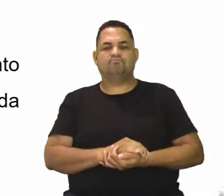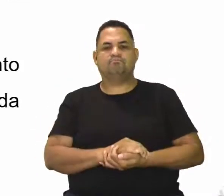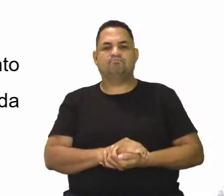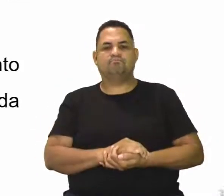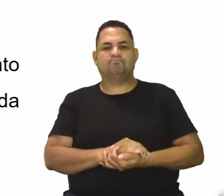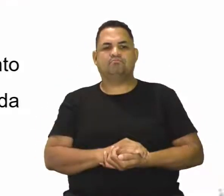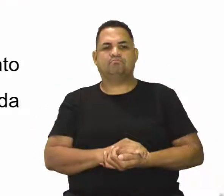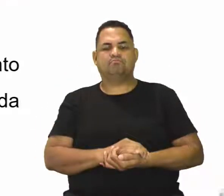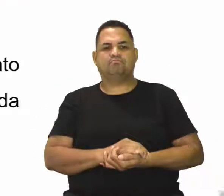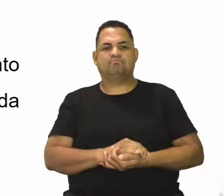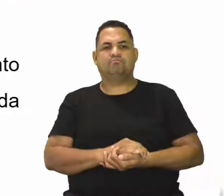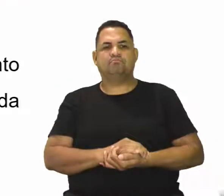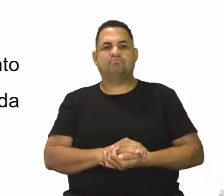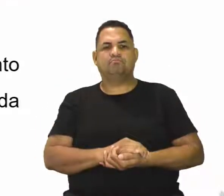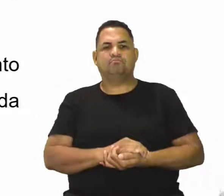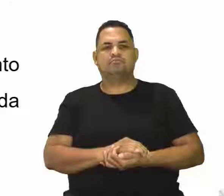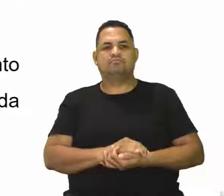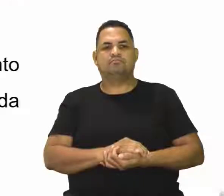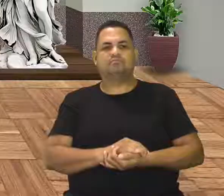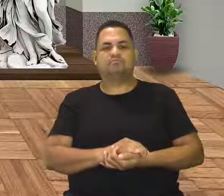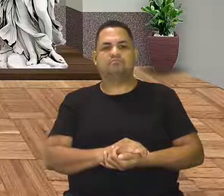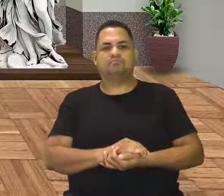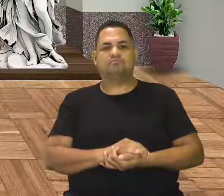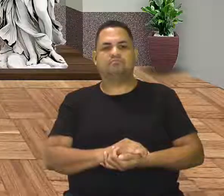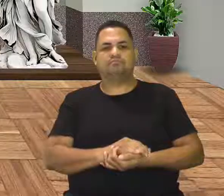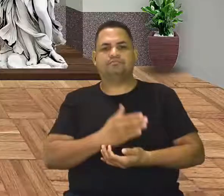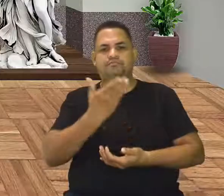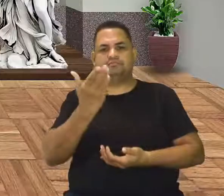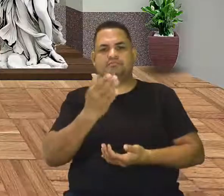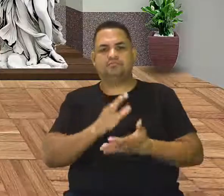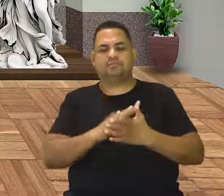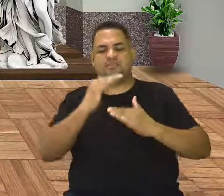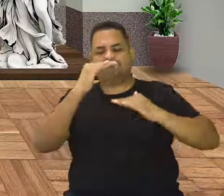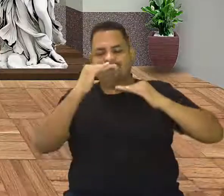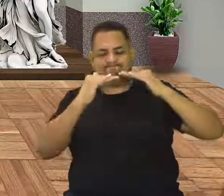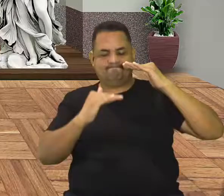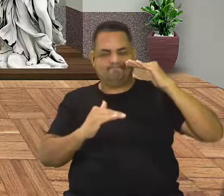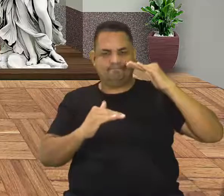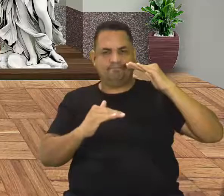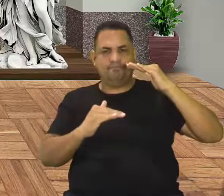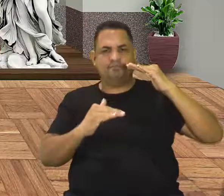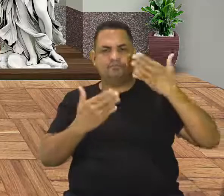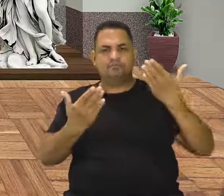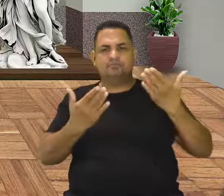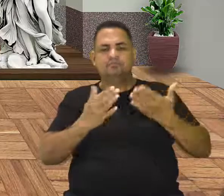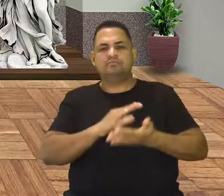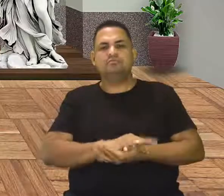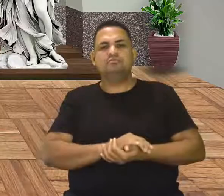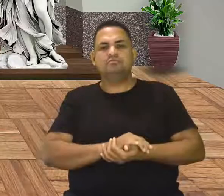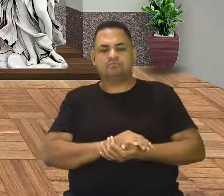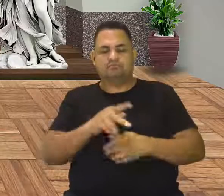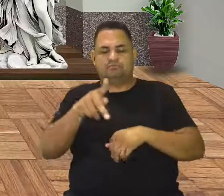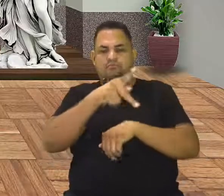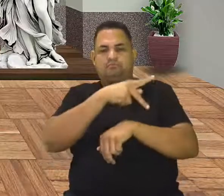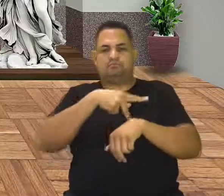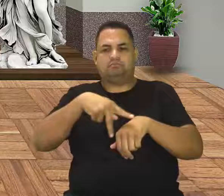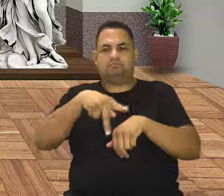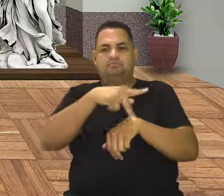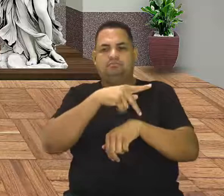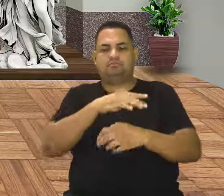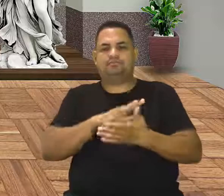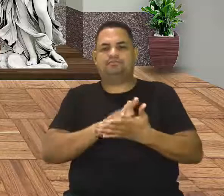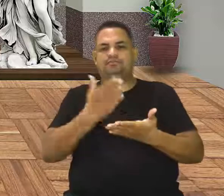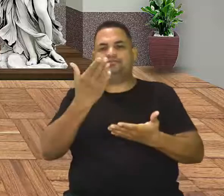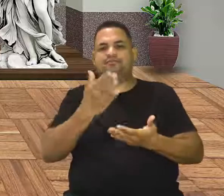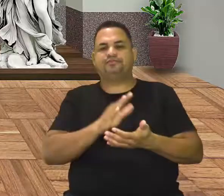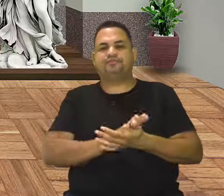significativa. Vem para mim, além dessa desigualdade entre os países, eu